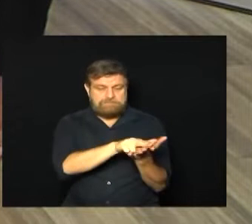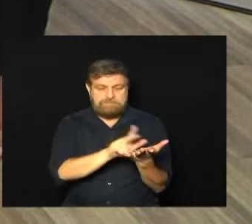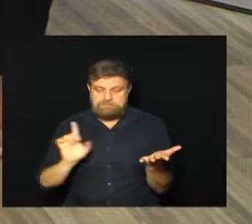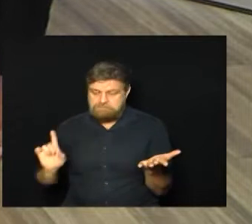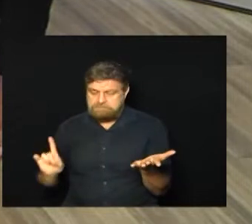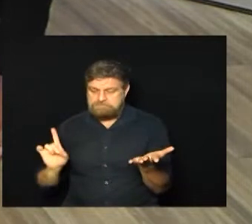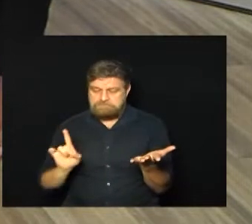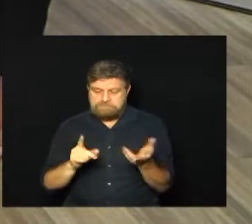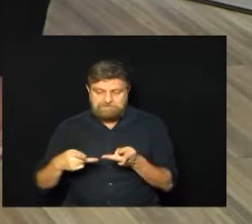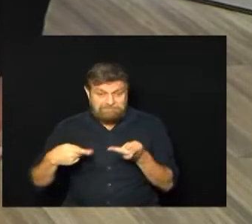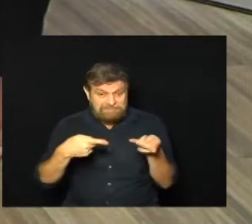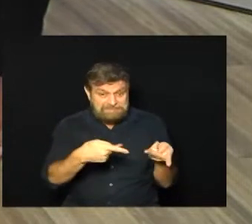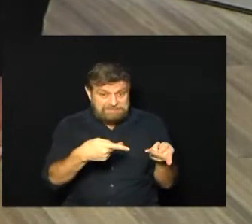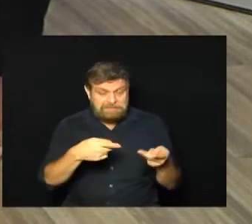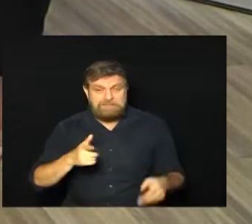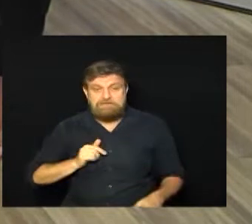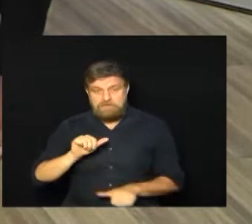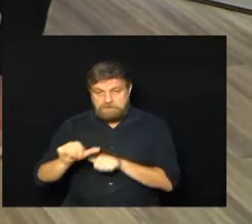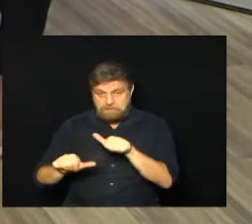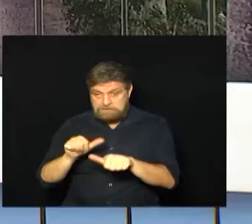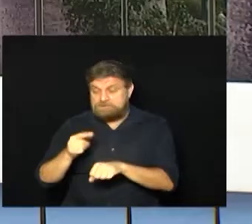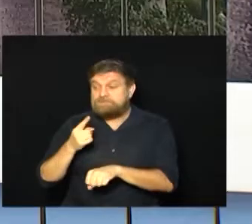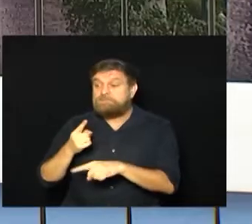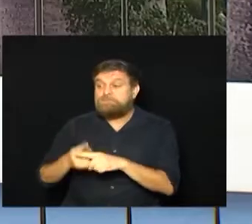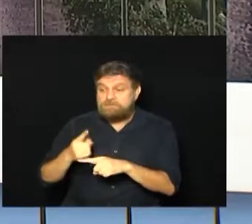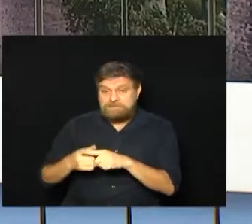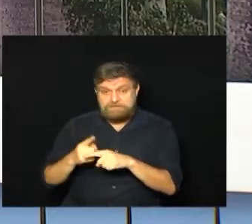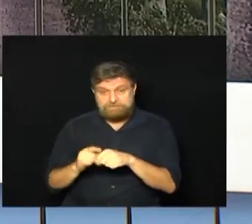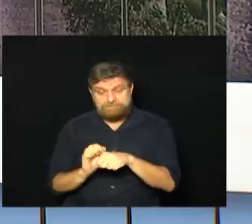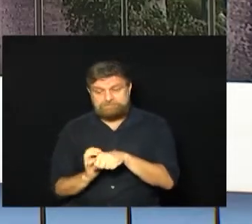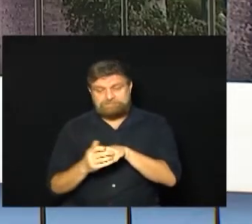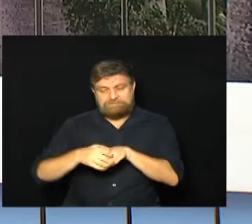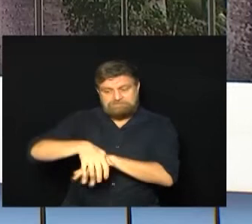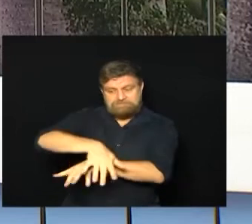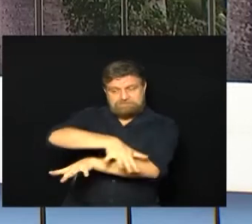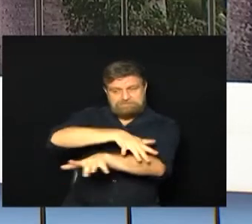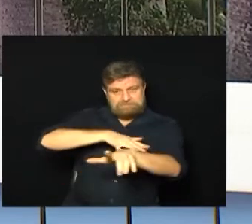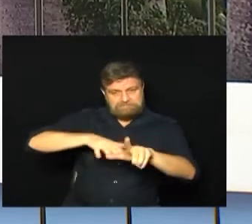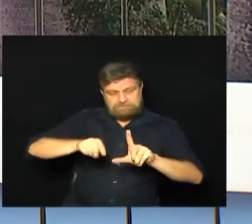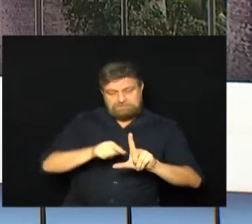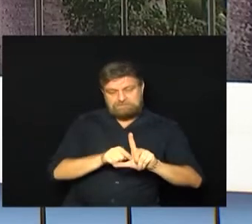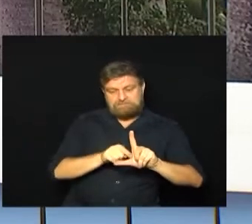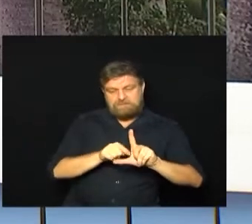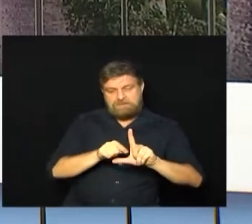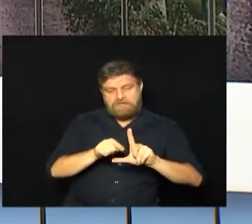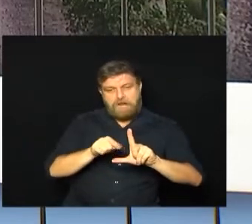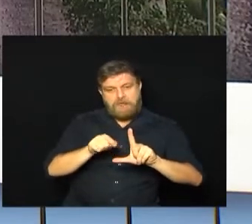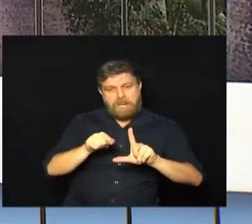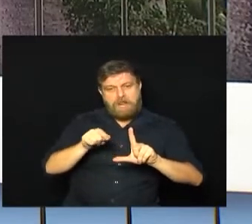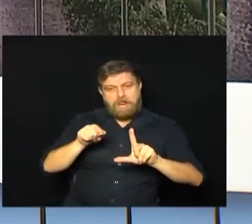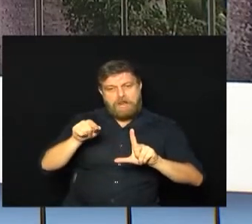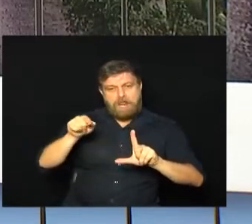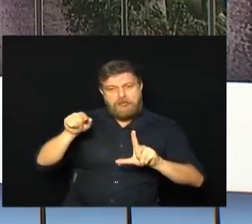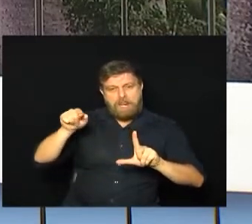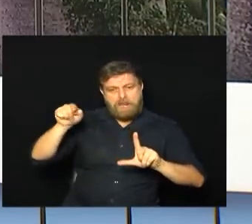mudança. Tem sim, e por causa da pandemia, né? O aumento de Covid está aumentando, está subindo, os casos de Covid, né, estão subindo